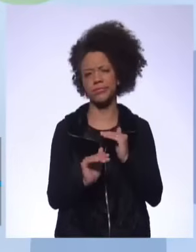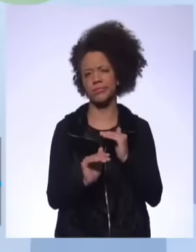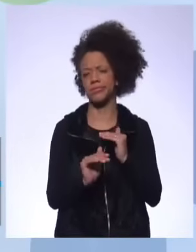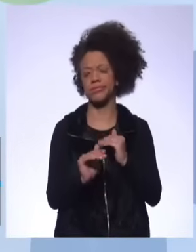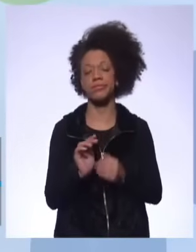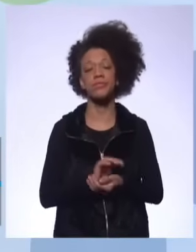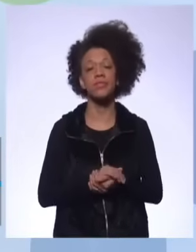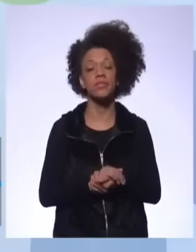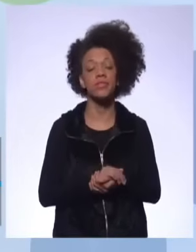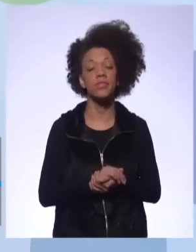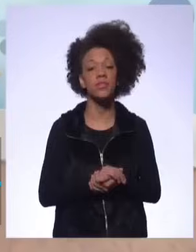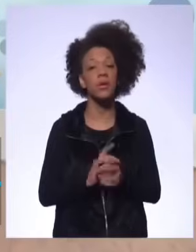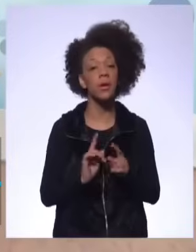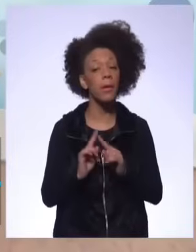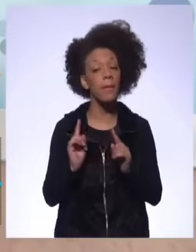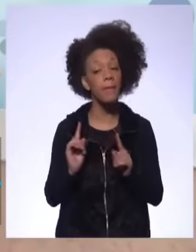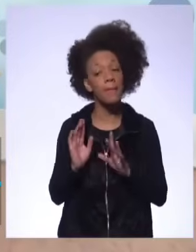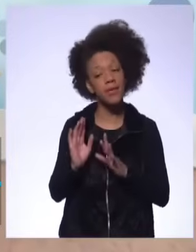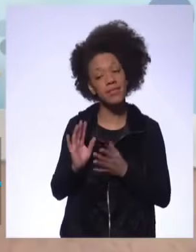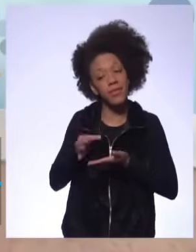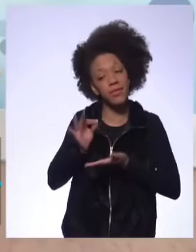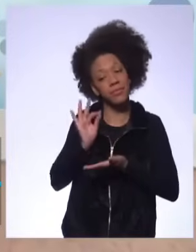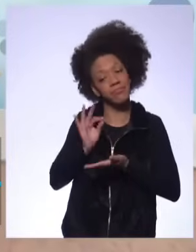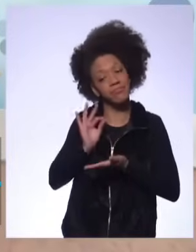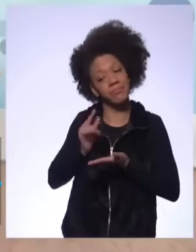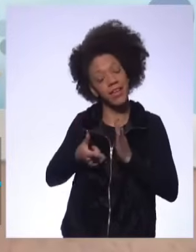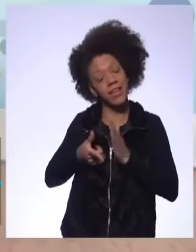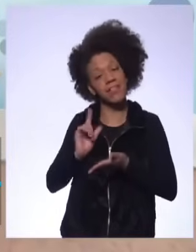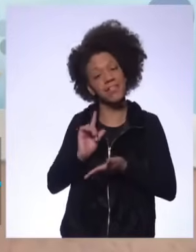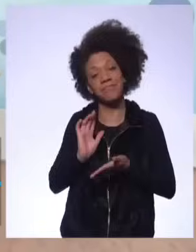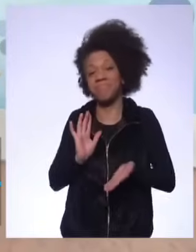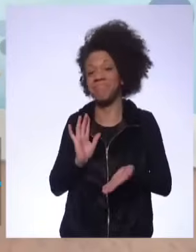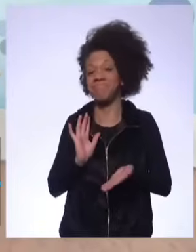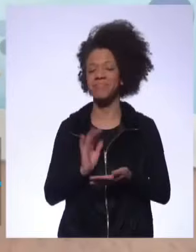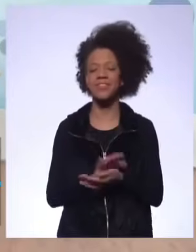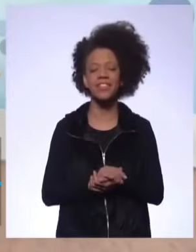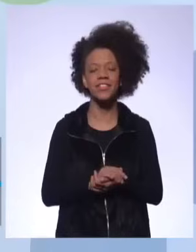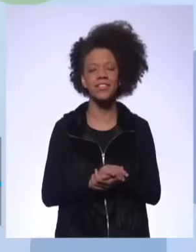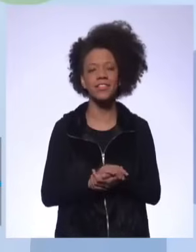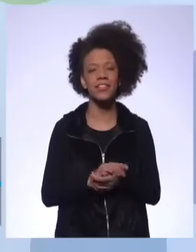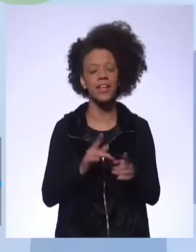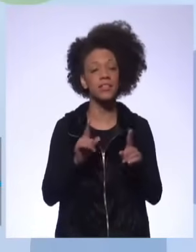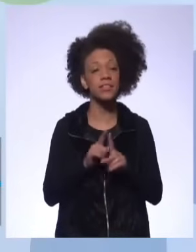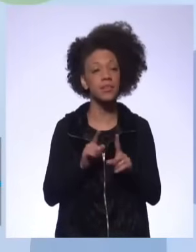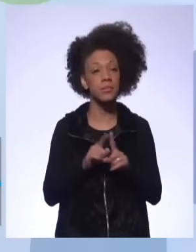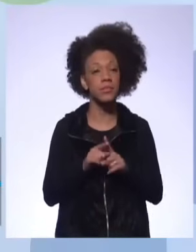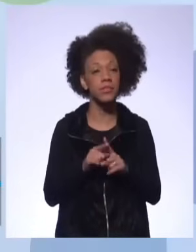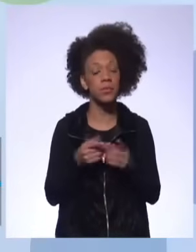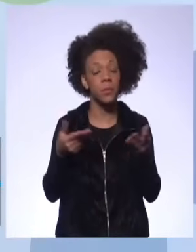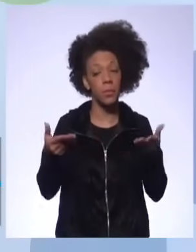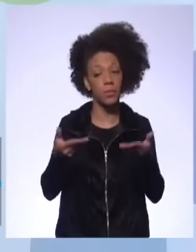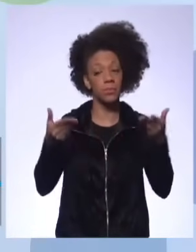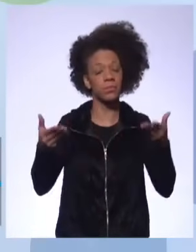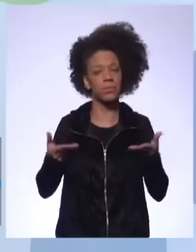Ok. tá? Mas tem que ver se ela não tomou café também, né? A gente colocou um estimulante e um, né? É. E